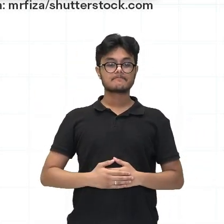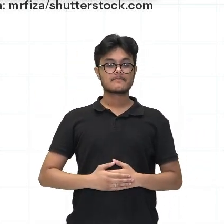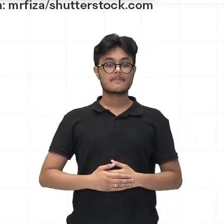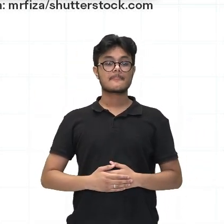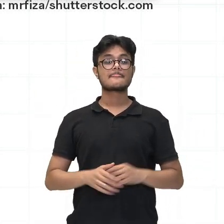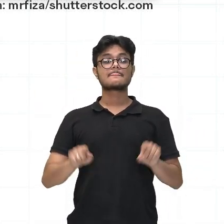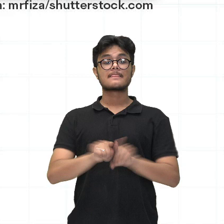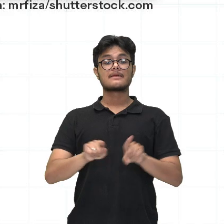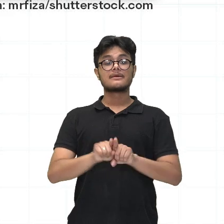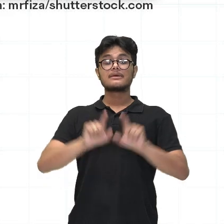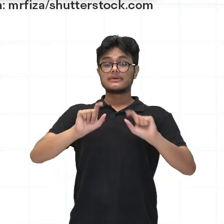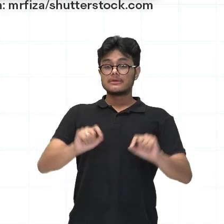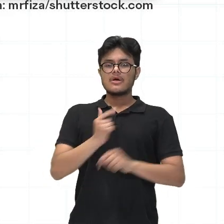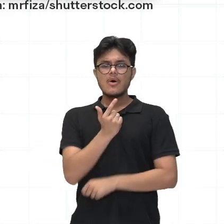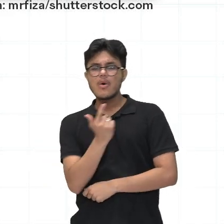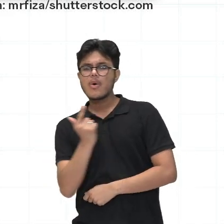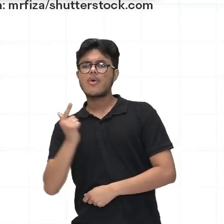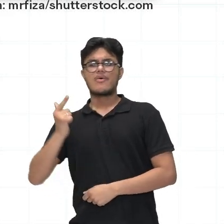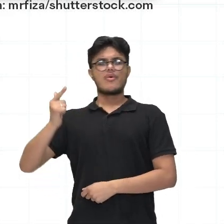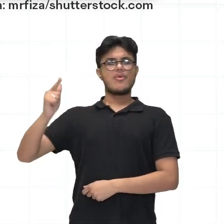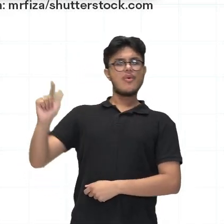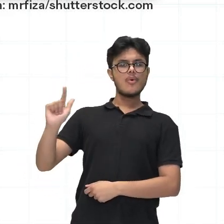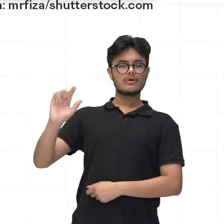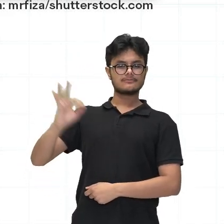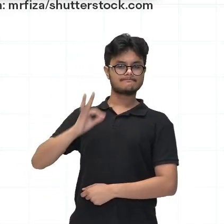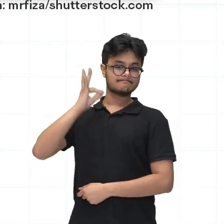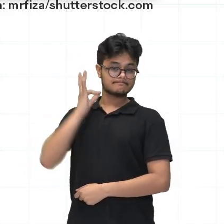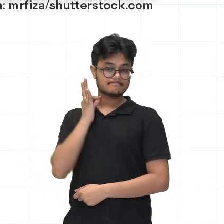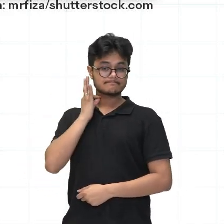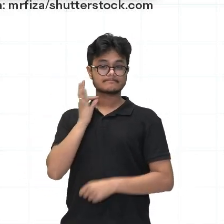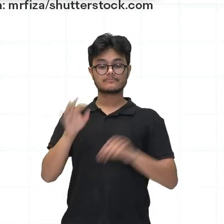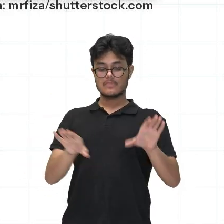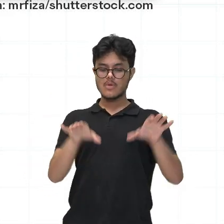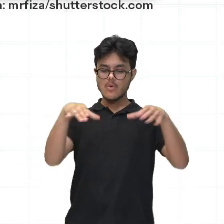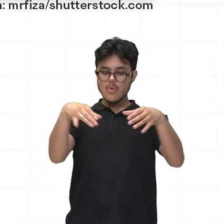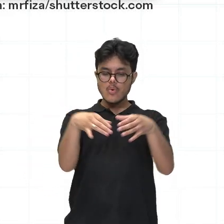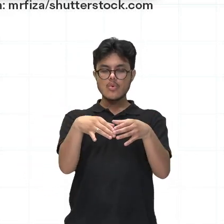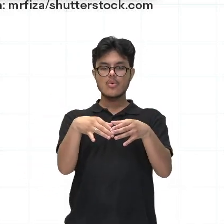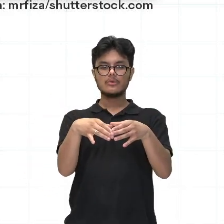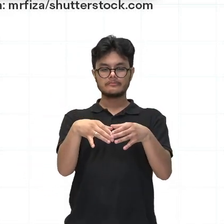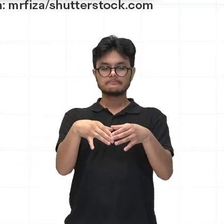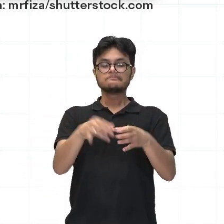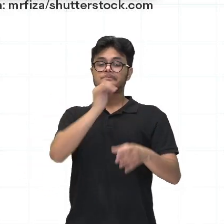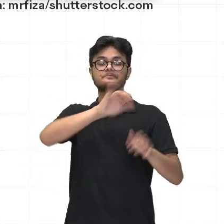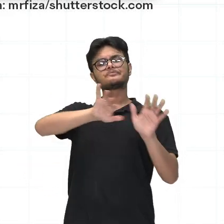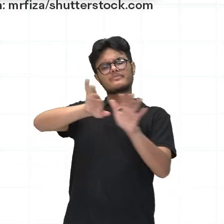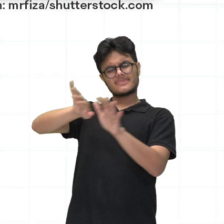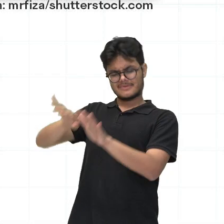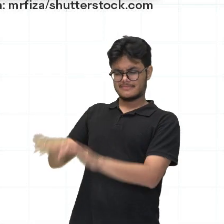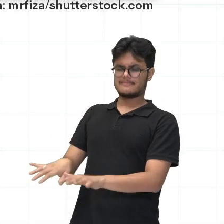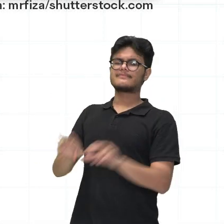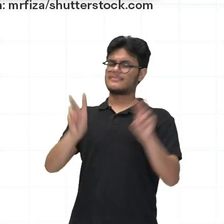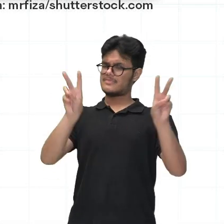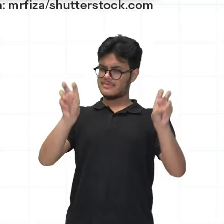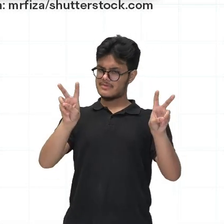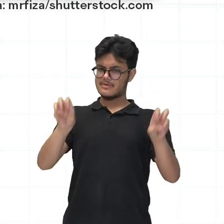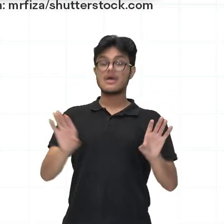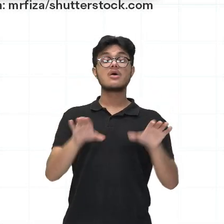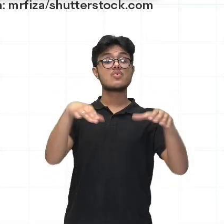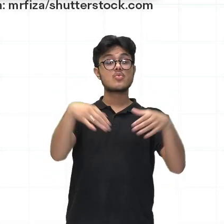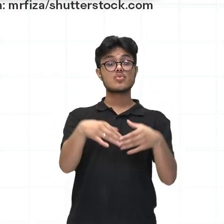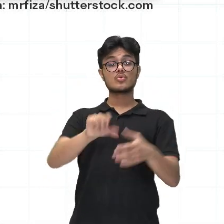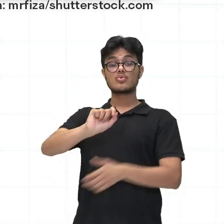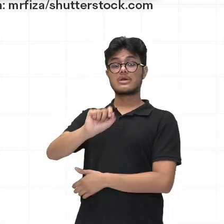temos outro gênero de mosquito, né? Aí a gente já está falando do anófilis, e o anófilis na